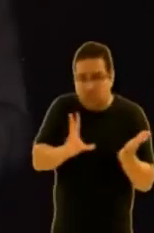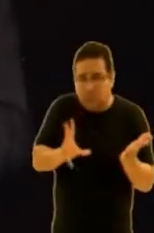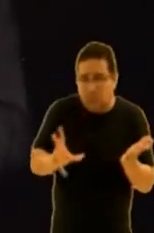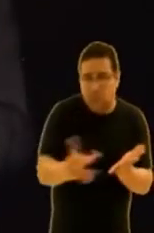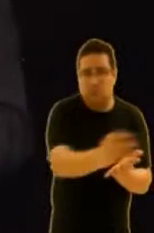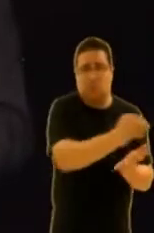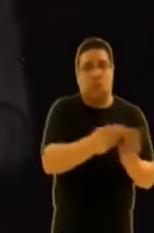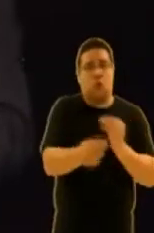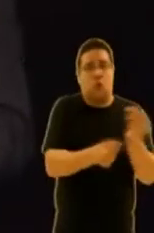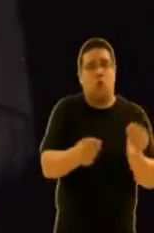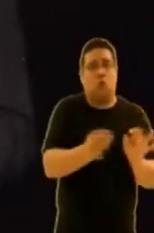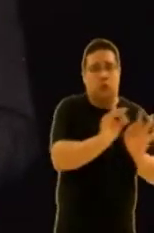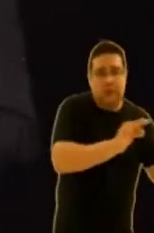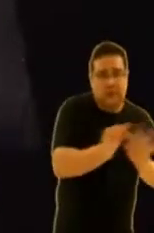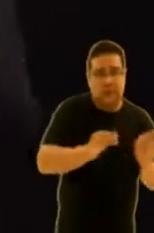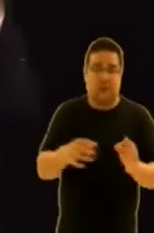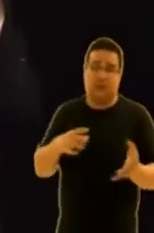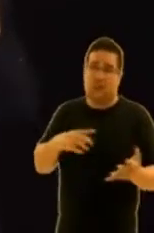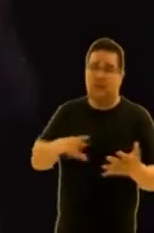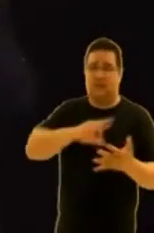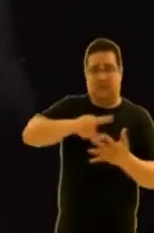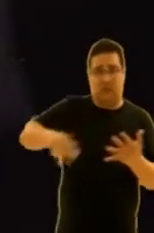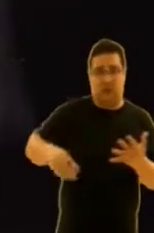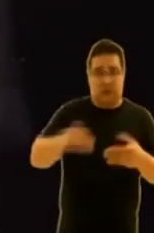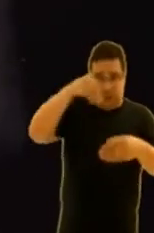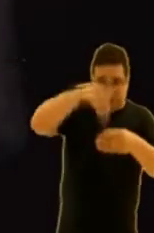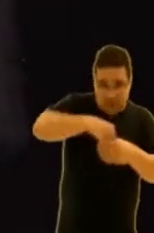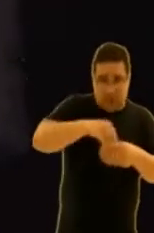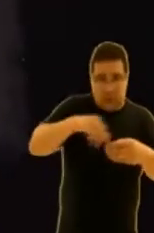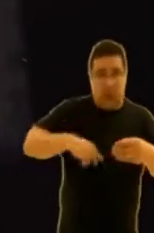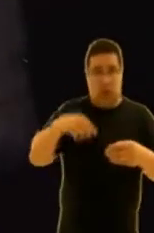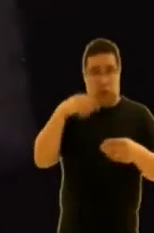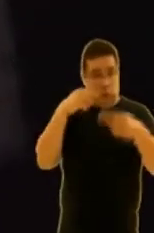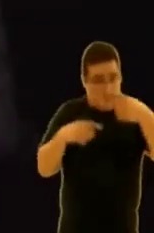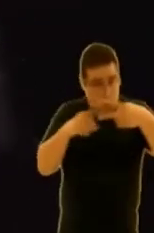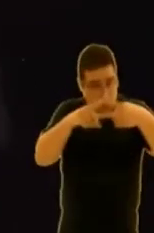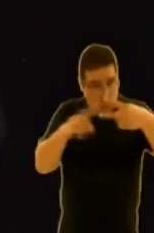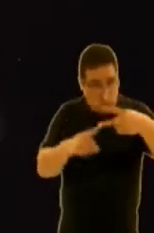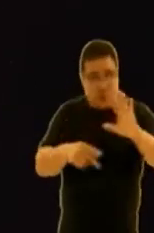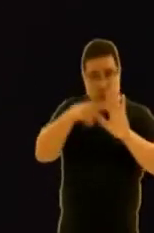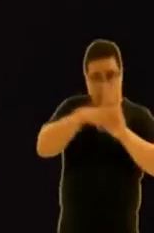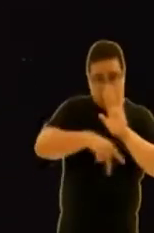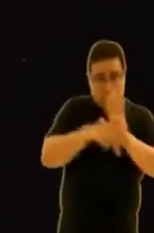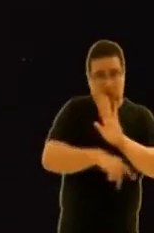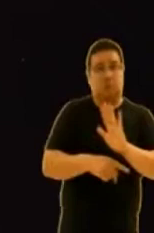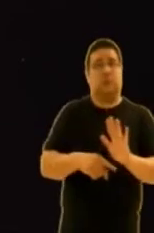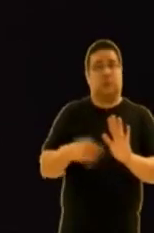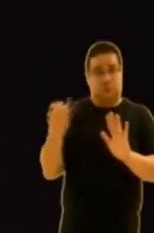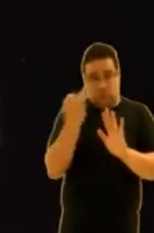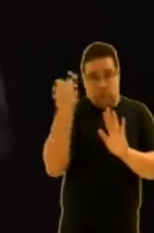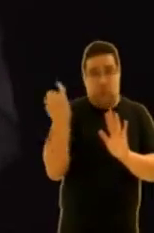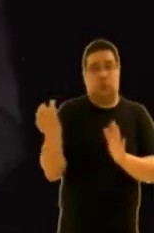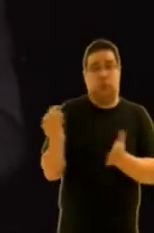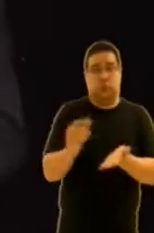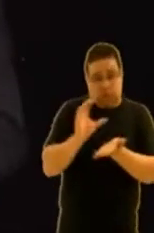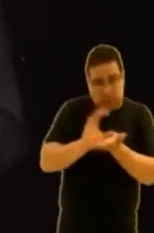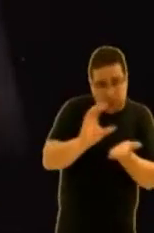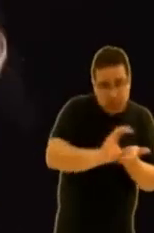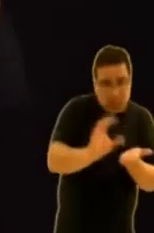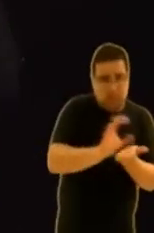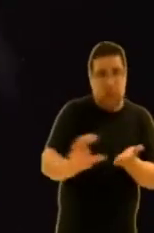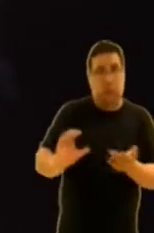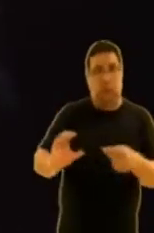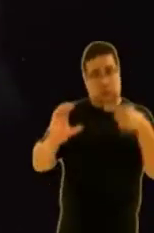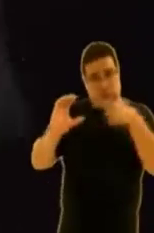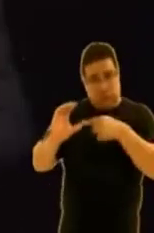Nestes comandos constitucionais se inserem os dois grandes programas, duas grandes ações de financiamento da educação básica brasileira,